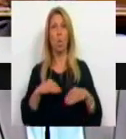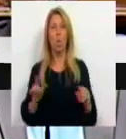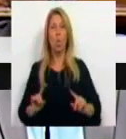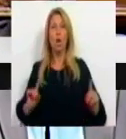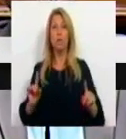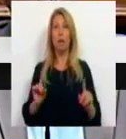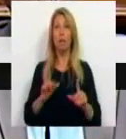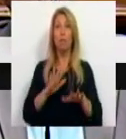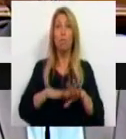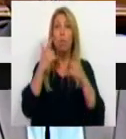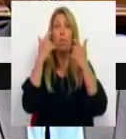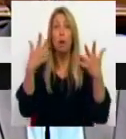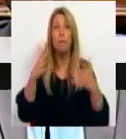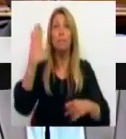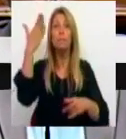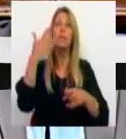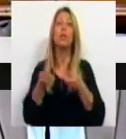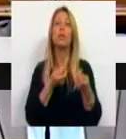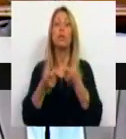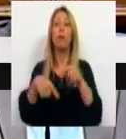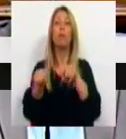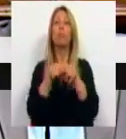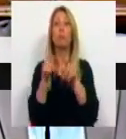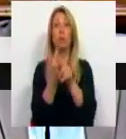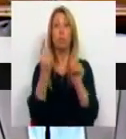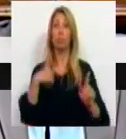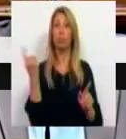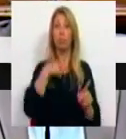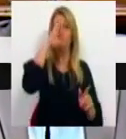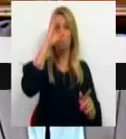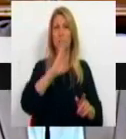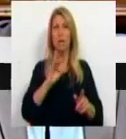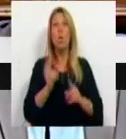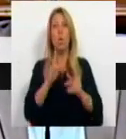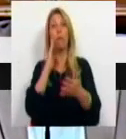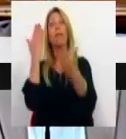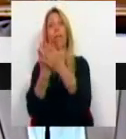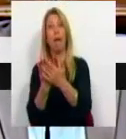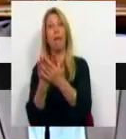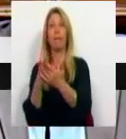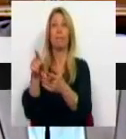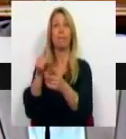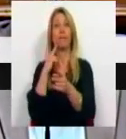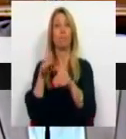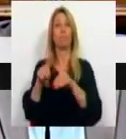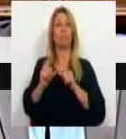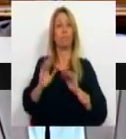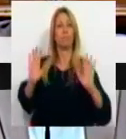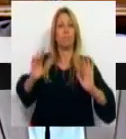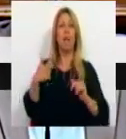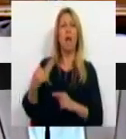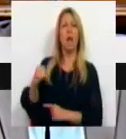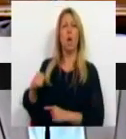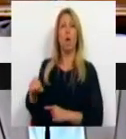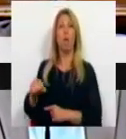por gestão política, porque todos sabemos o que é que motivou as decisões de negação do passado. É não querer assumir